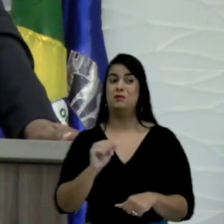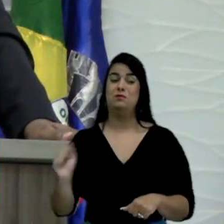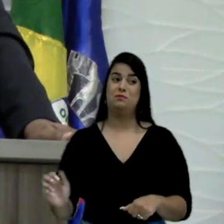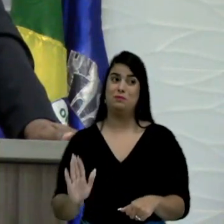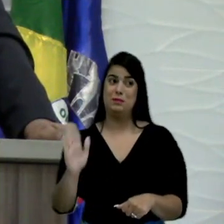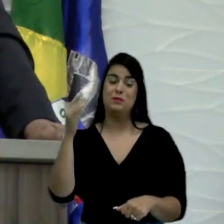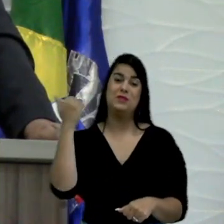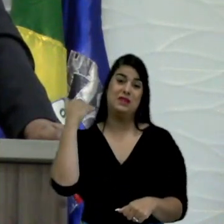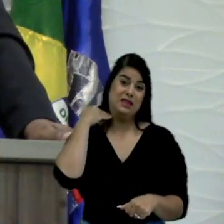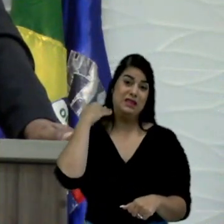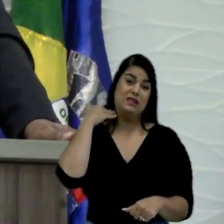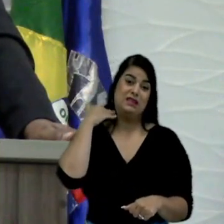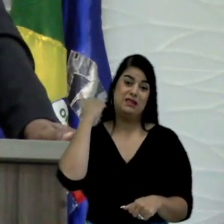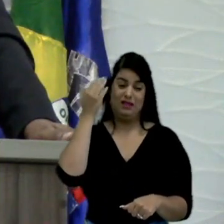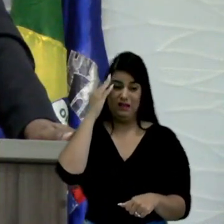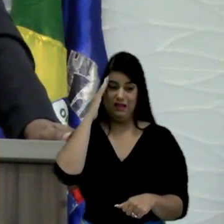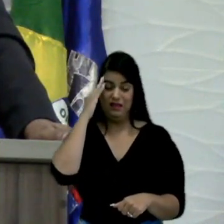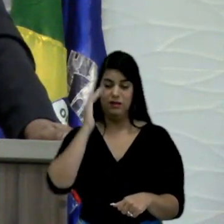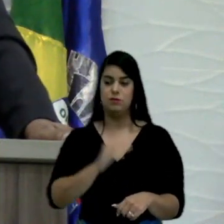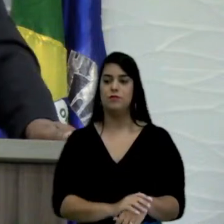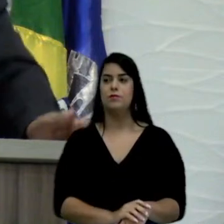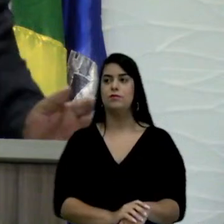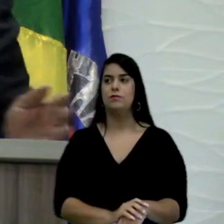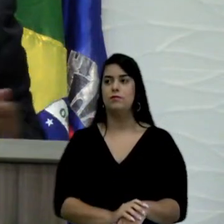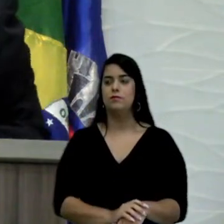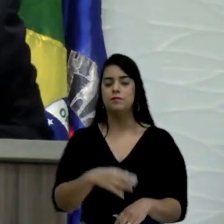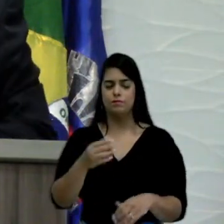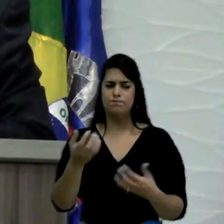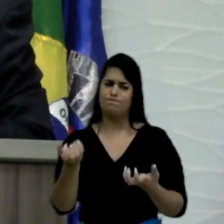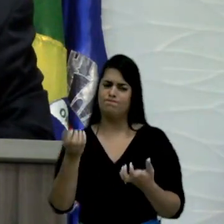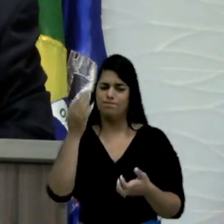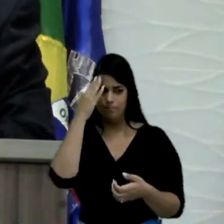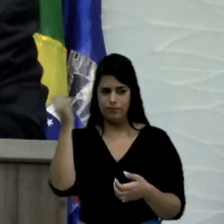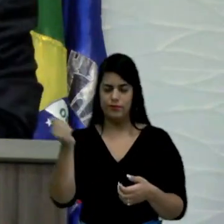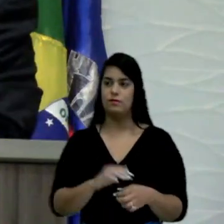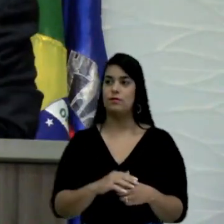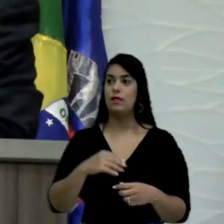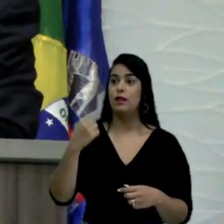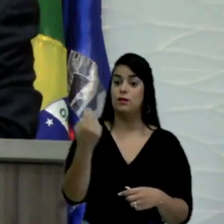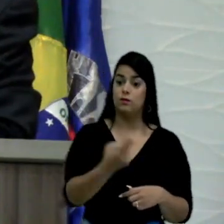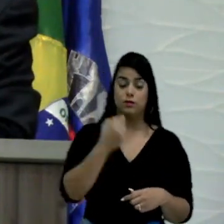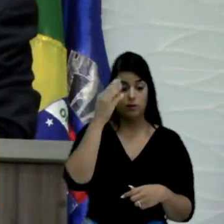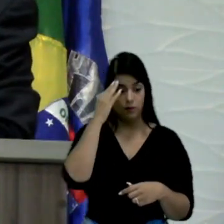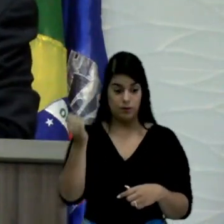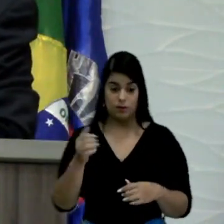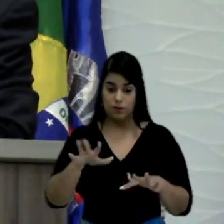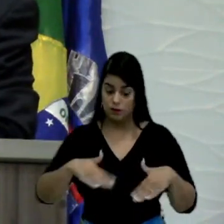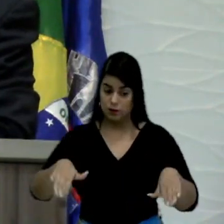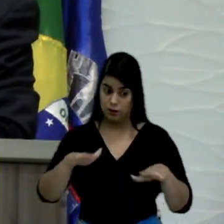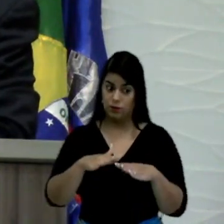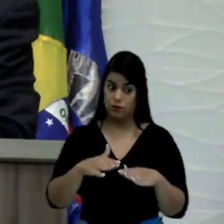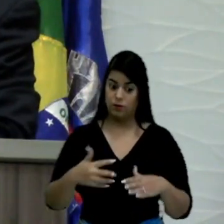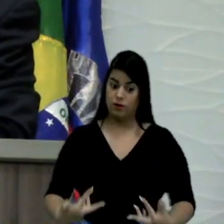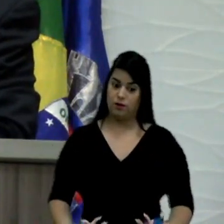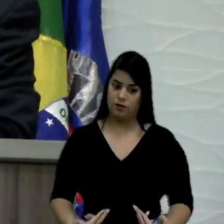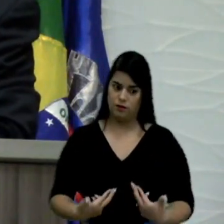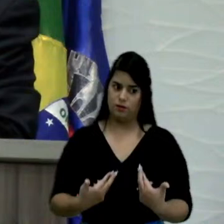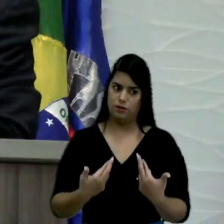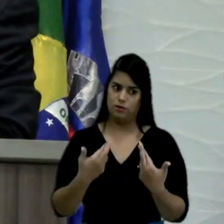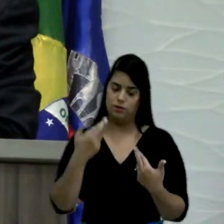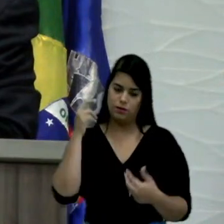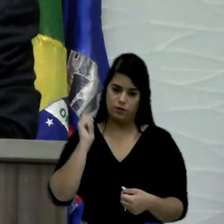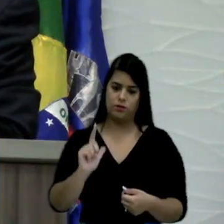cirurgia de hérnia inguinal. Pronto, é isso que eu queria saber. E nós sabemos que toda cirurgia que é conseguida pelo